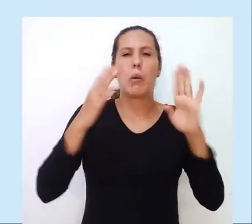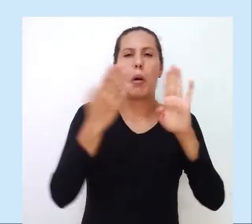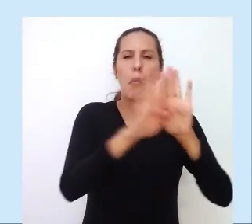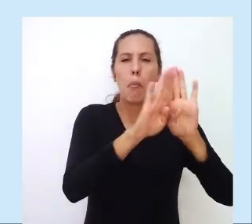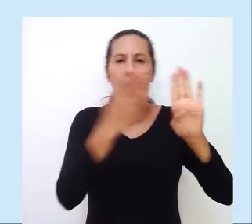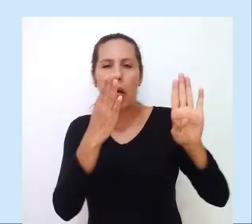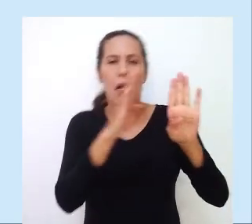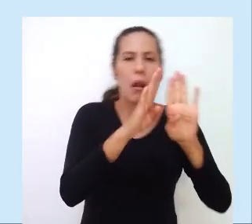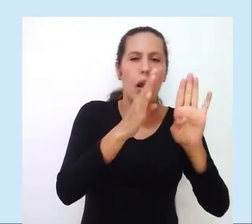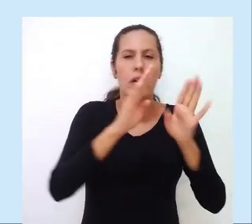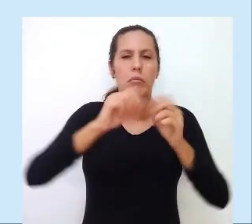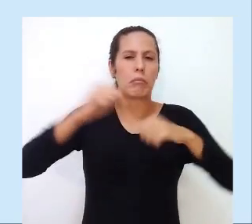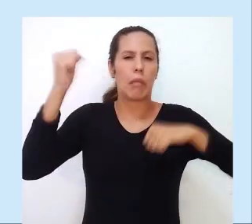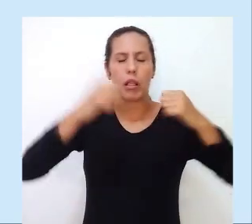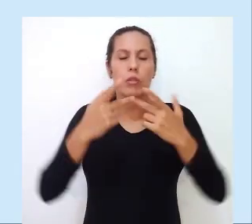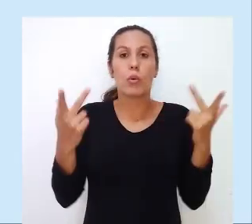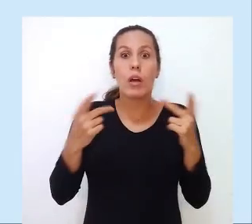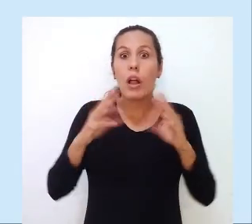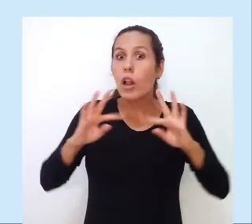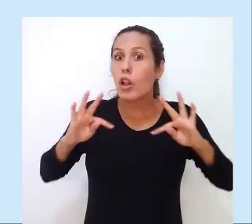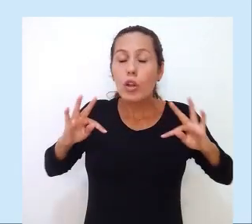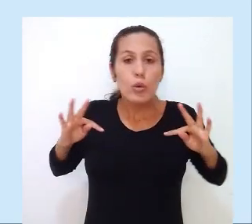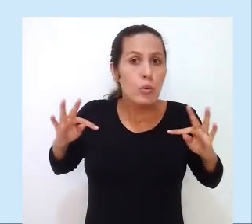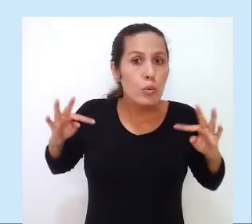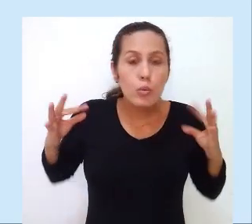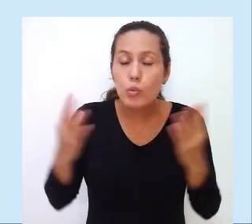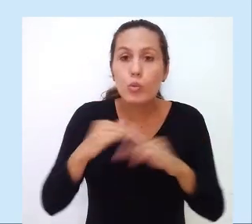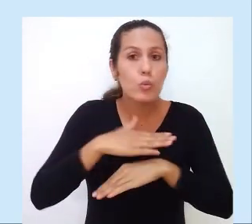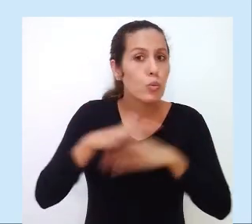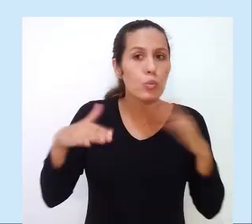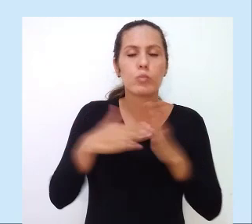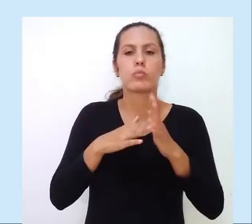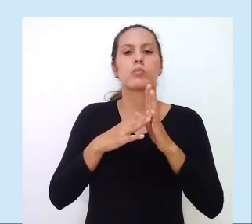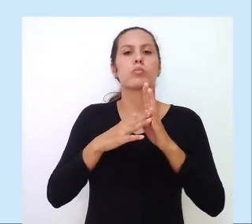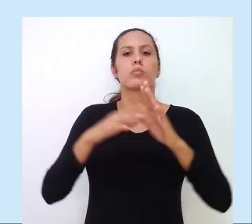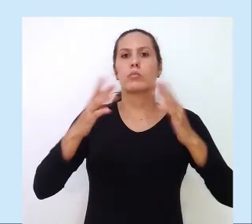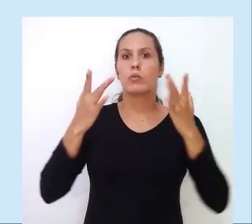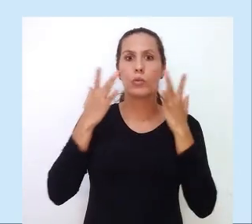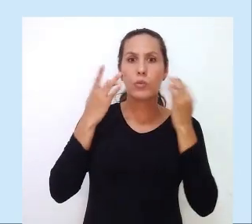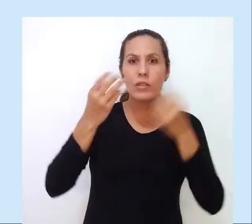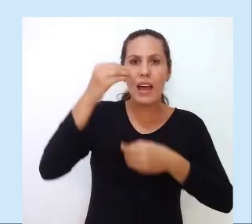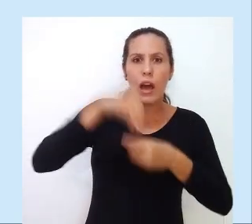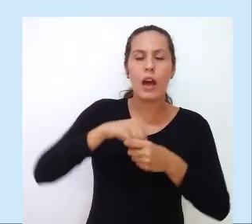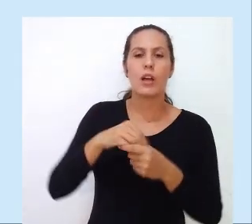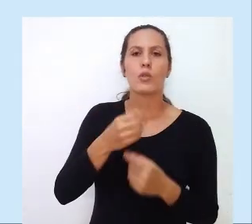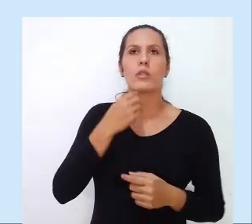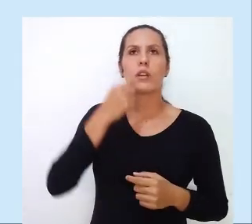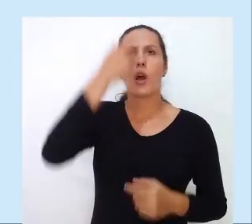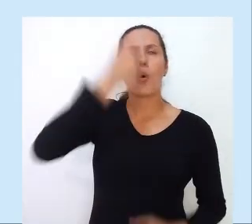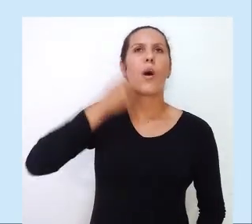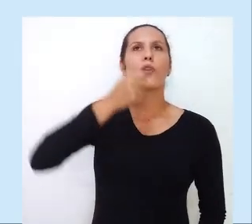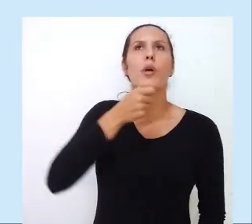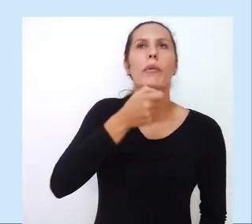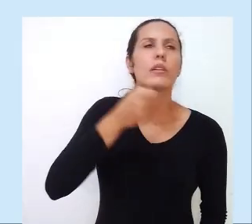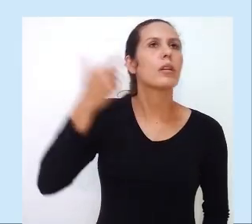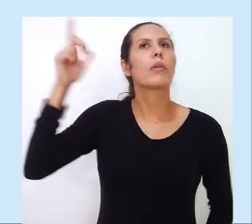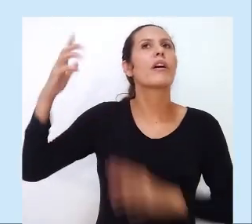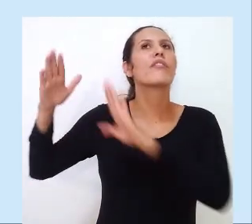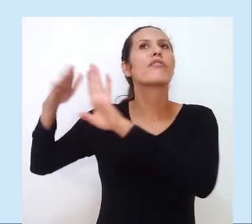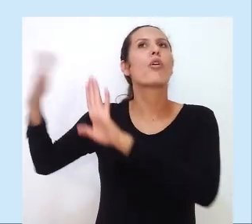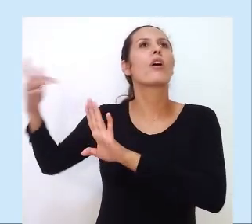gente escuta durante a representação teatral, durante a encenação, né, que não é propriamente dito pelo ator, mas que